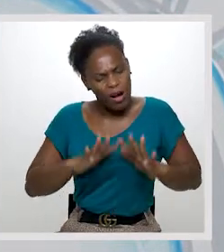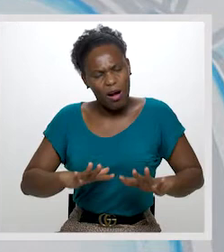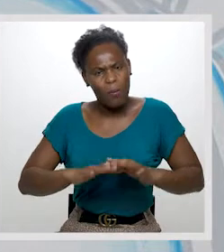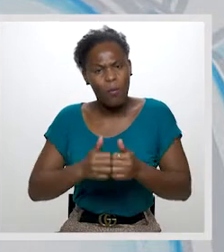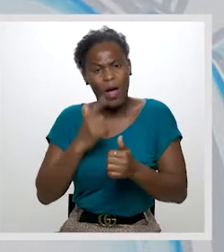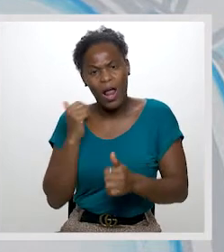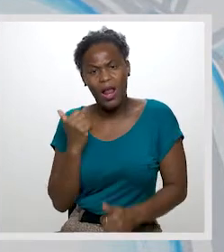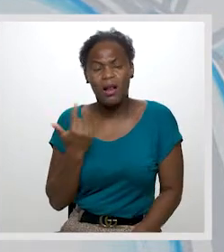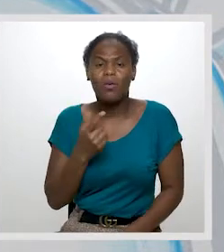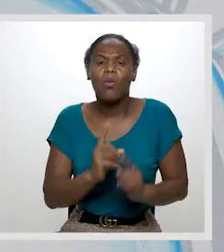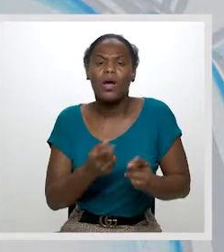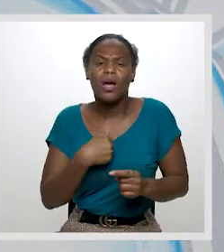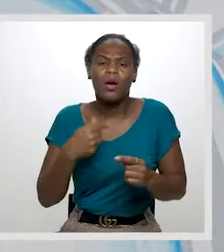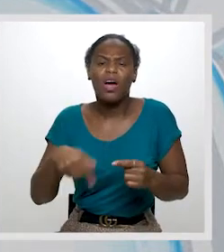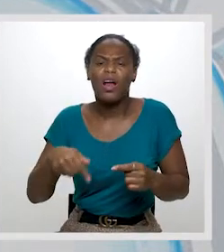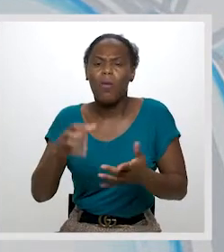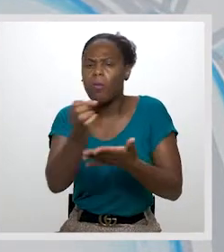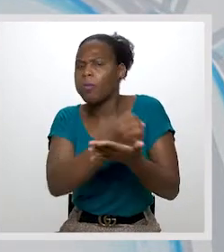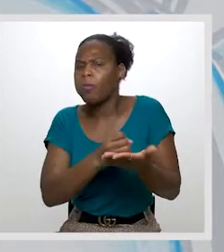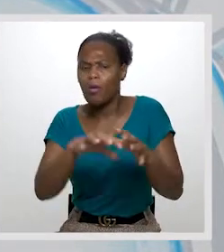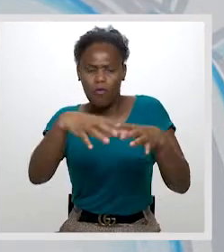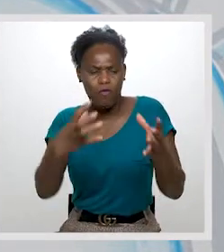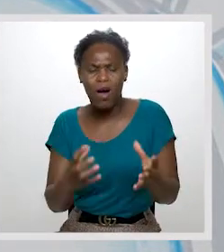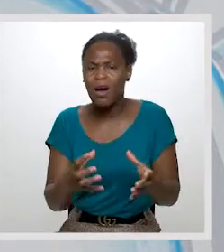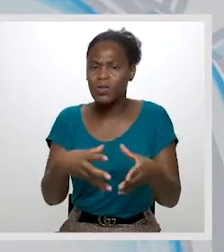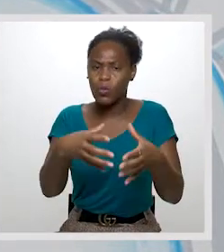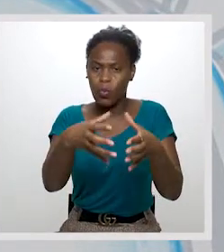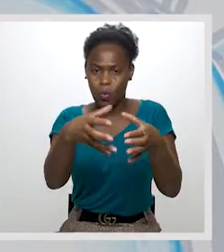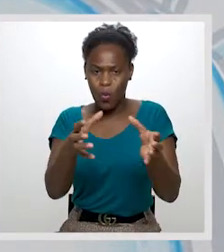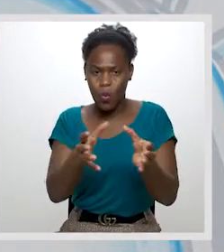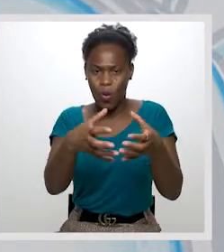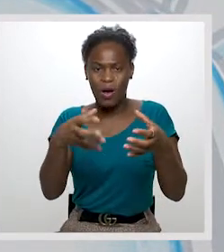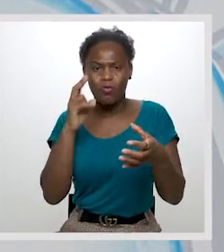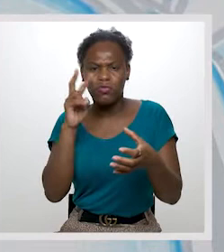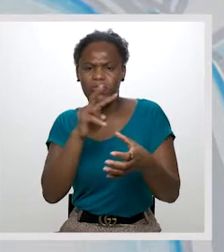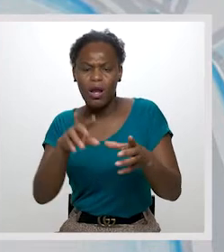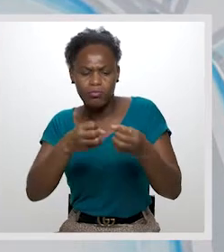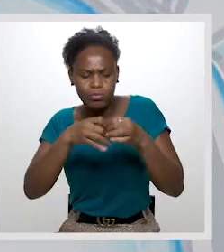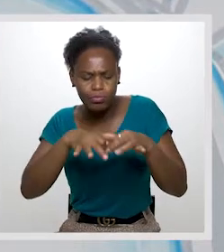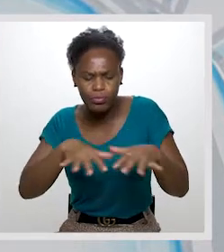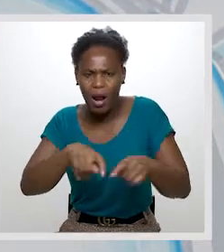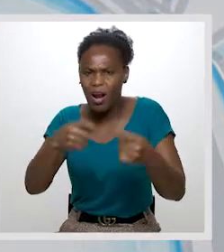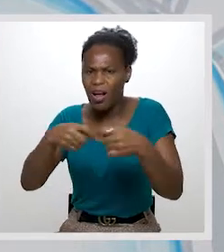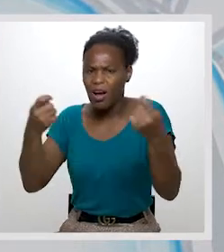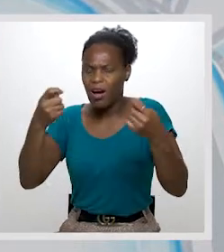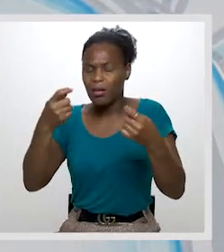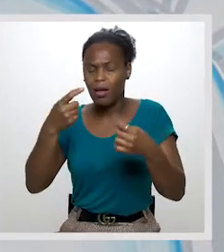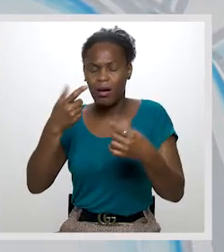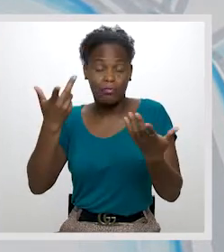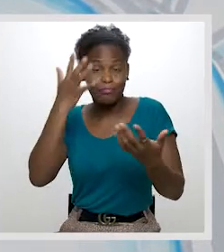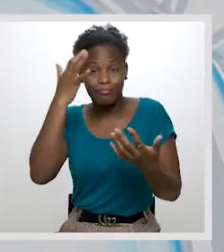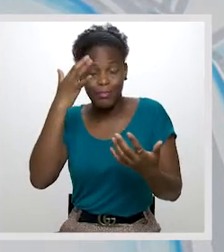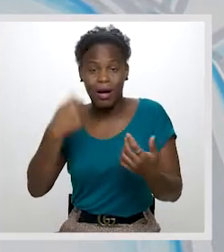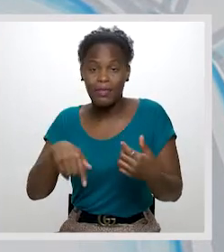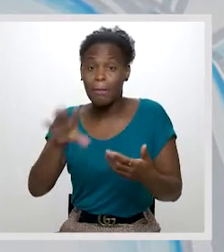ela. O que eu era um vazio vaso. Olhem os cacos absurdamente